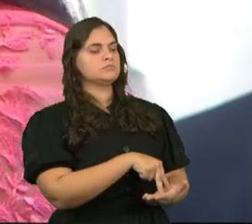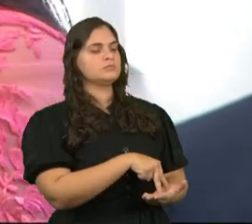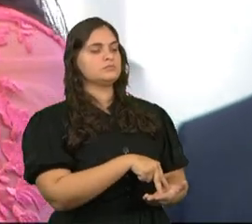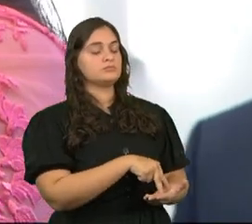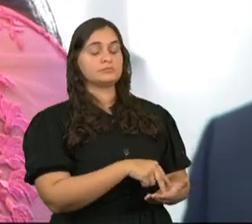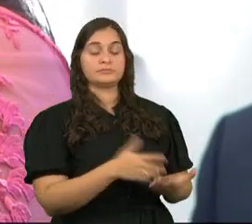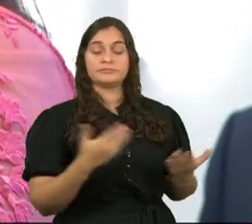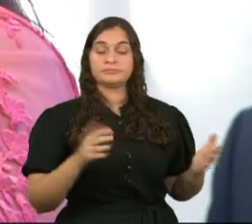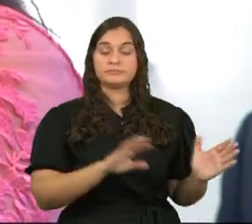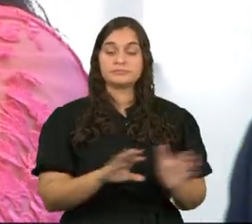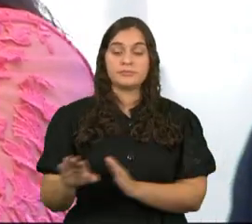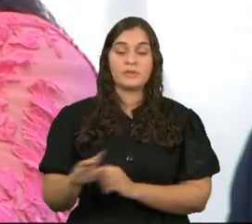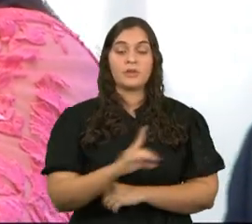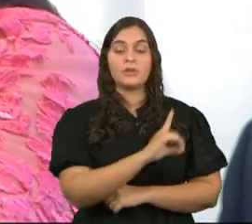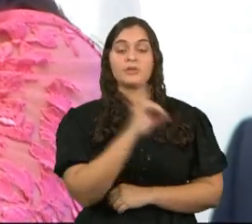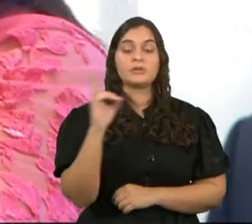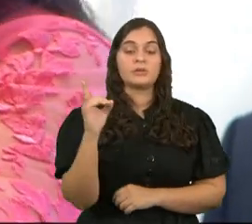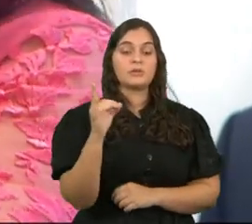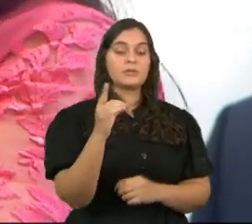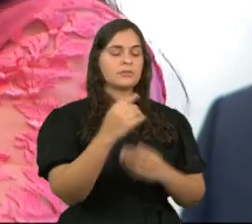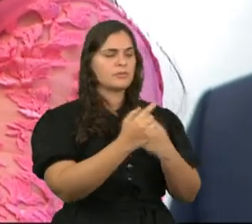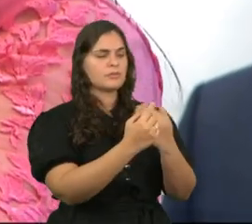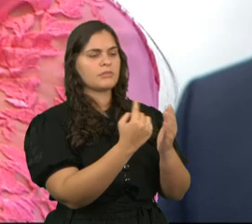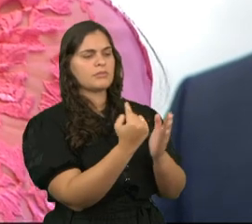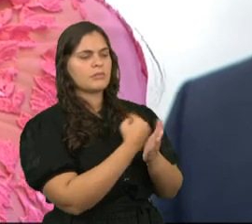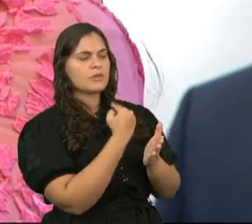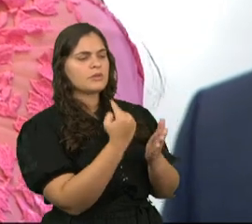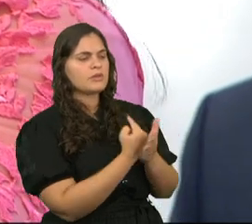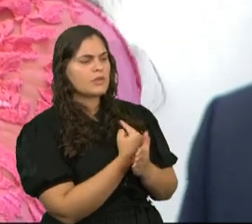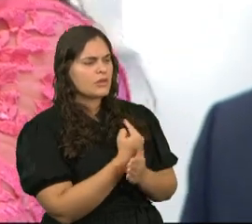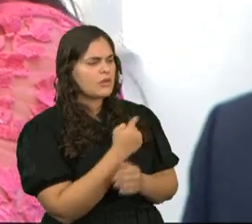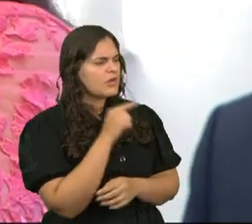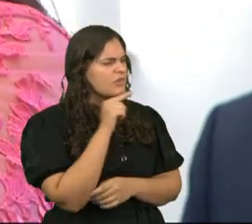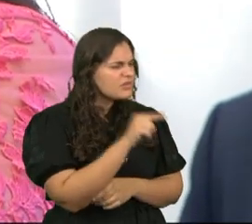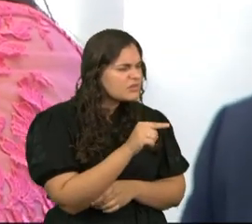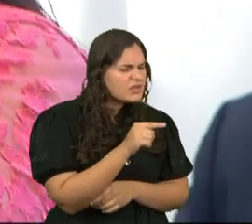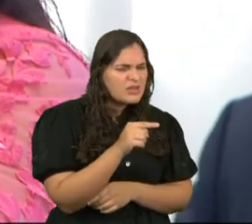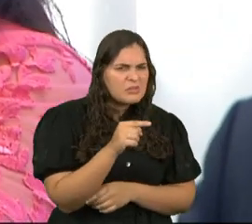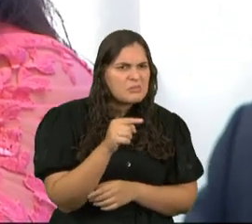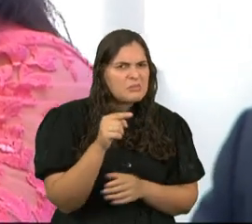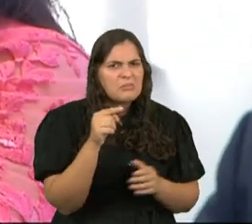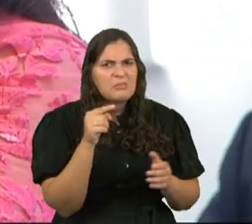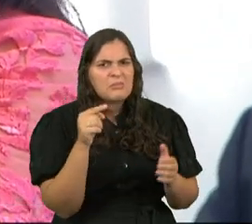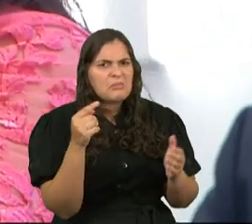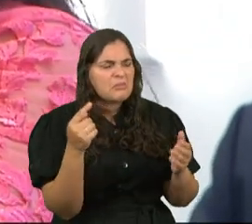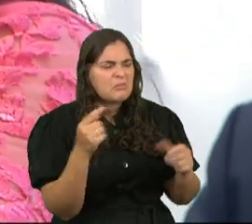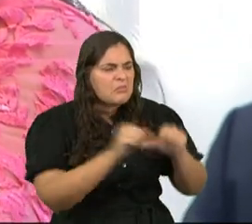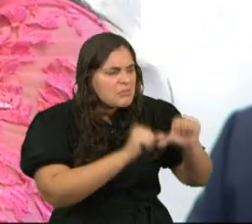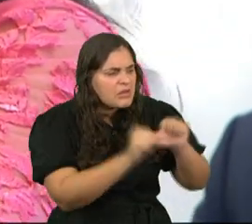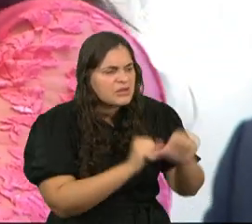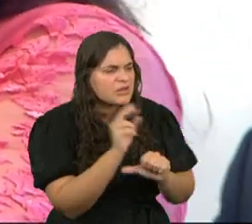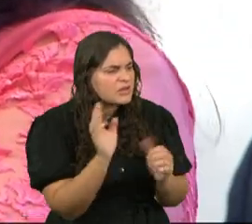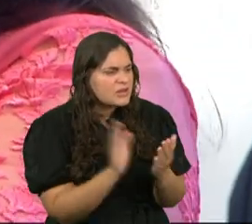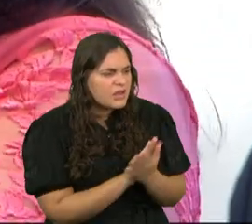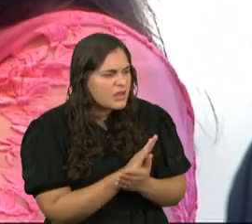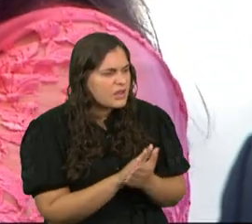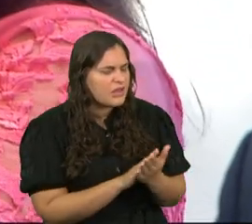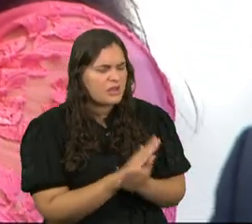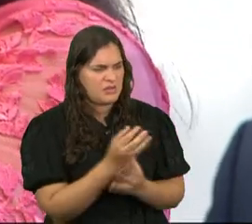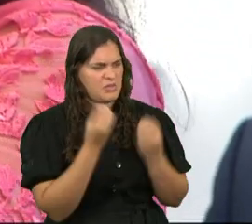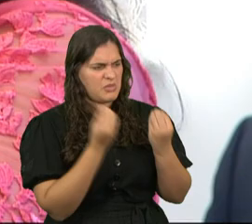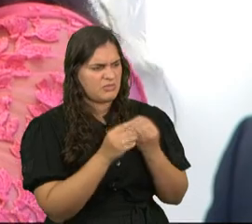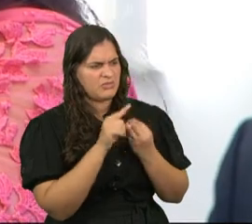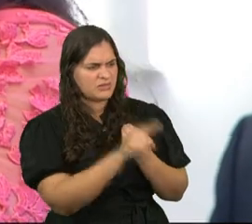depois de terminar o doutorado, você não muda? Você é do mesmo jeito que entrou aqui? Como é que